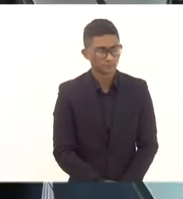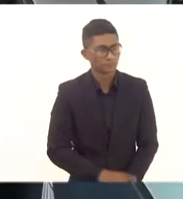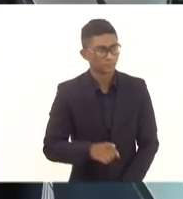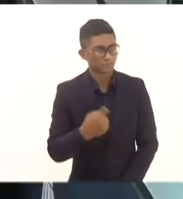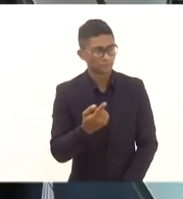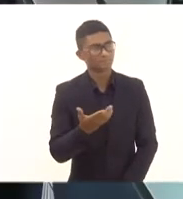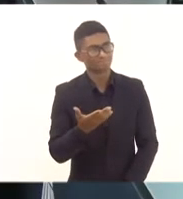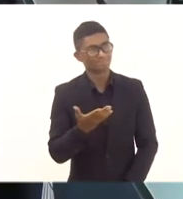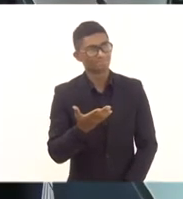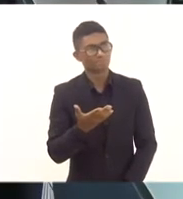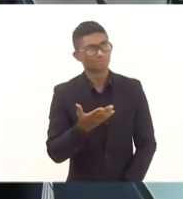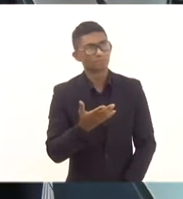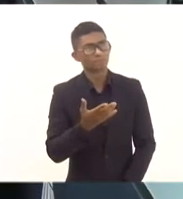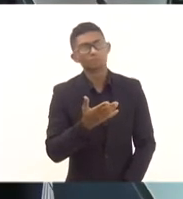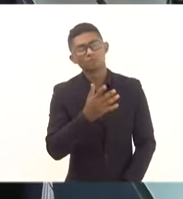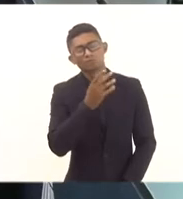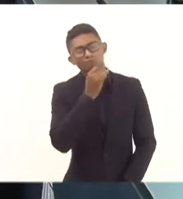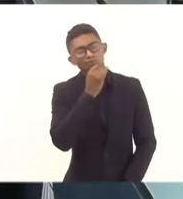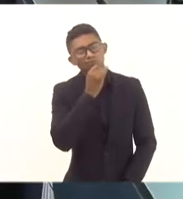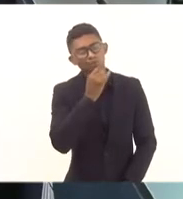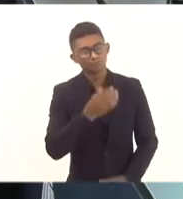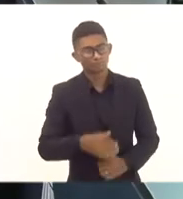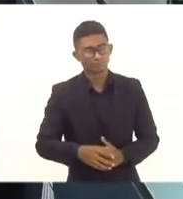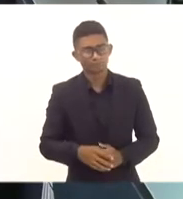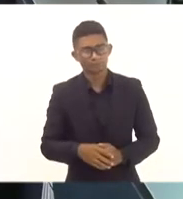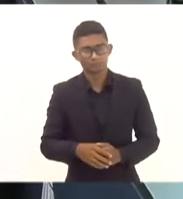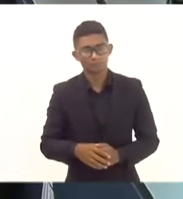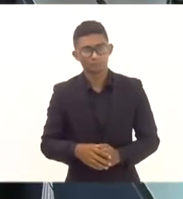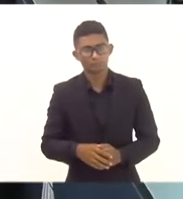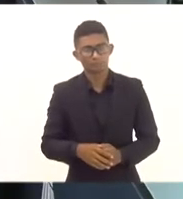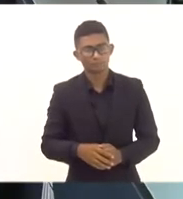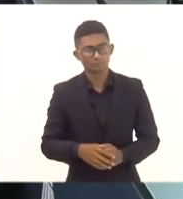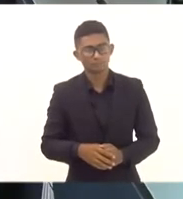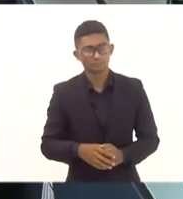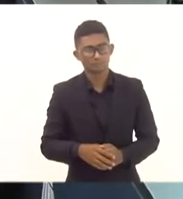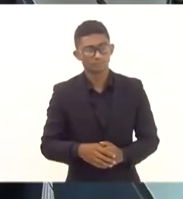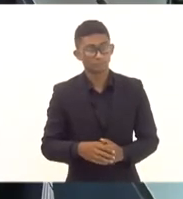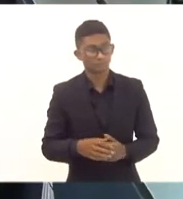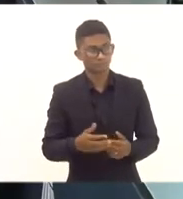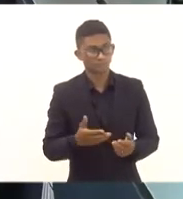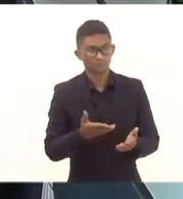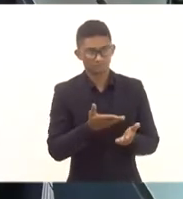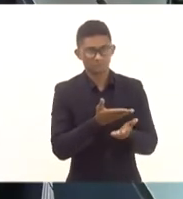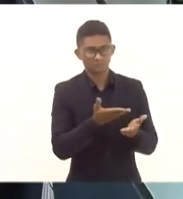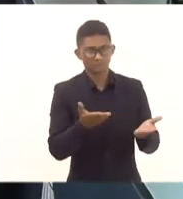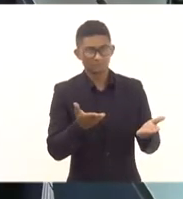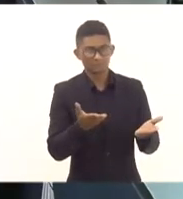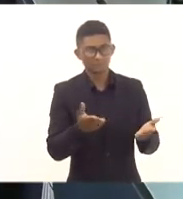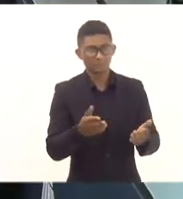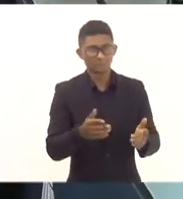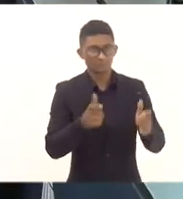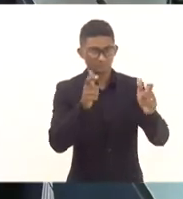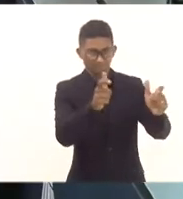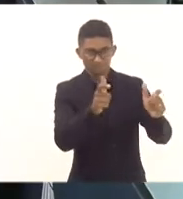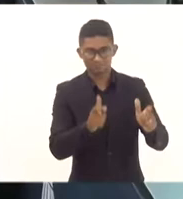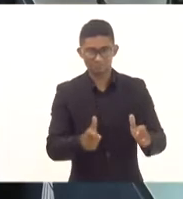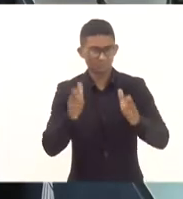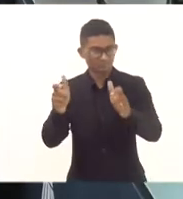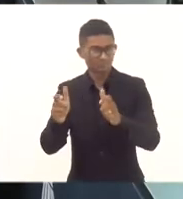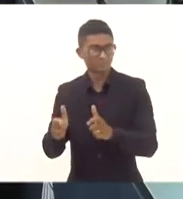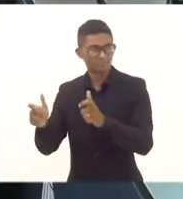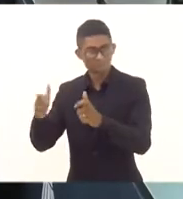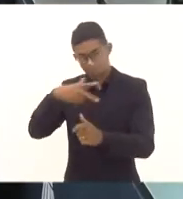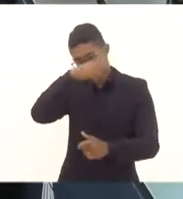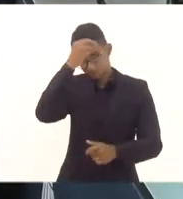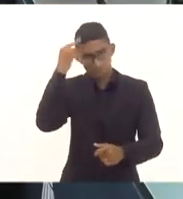dá nesse ponto por um acaso vocês tem um um retorno dessas prefeituras para